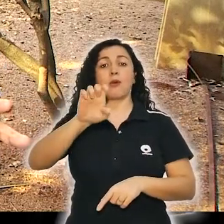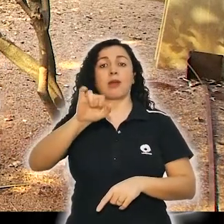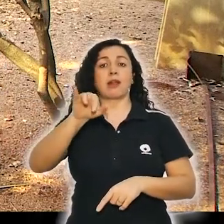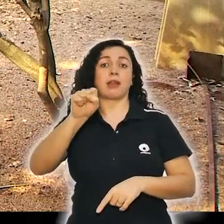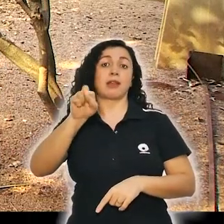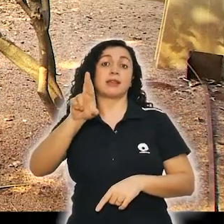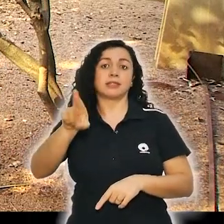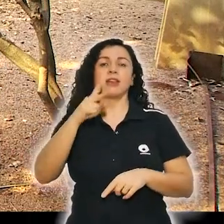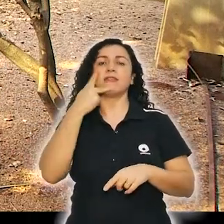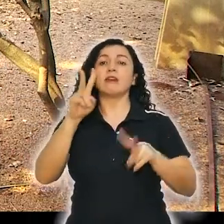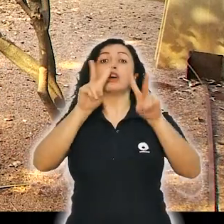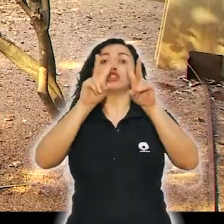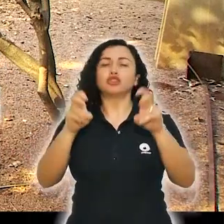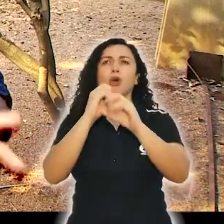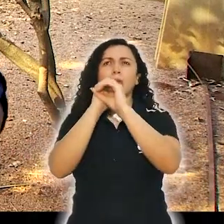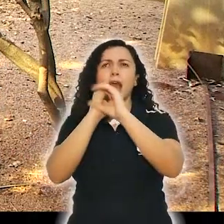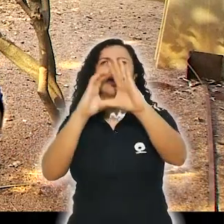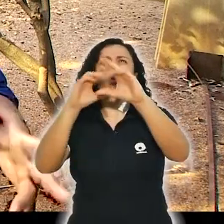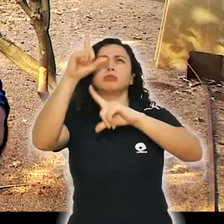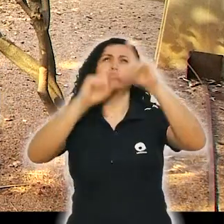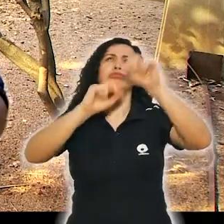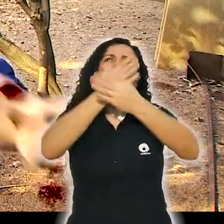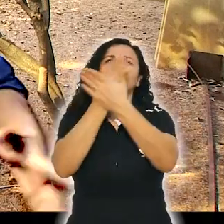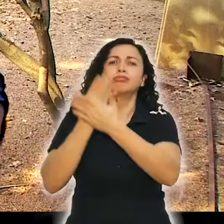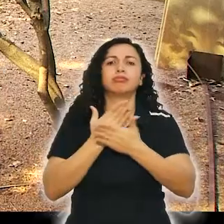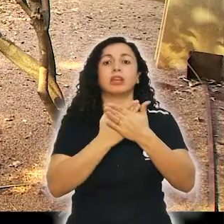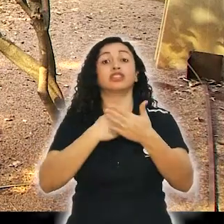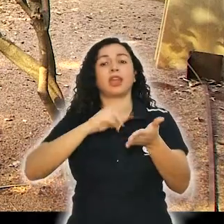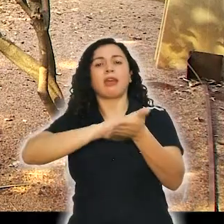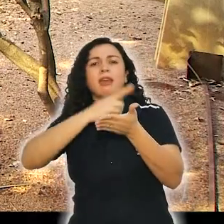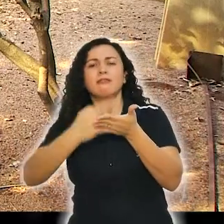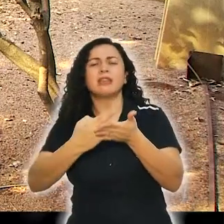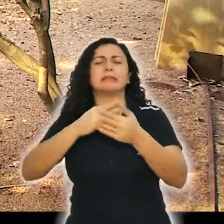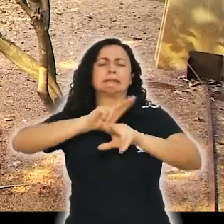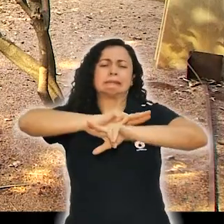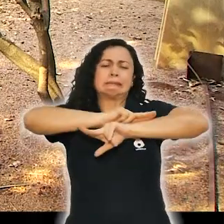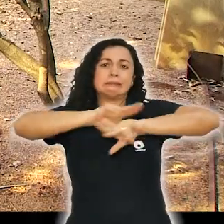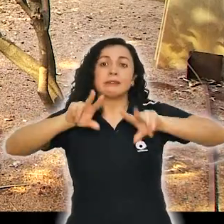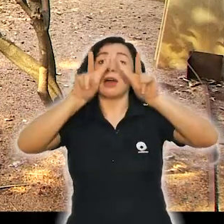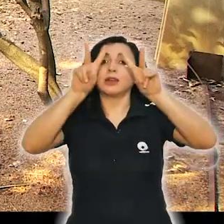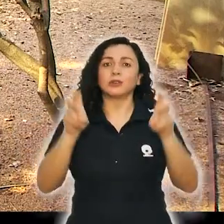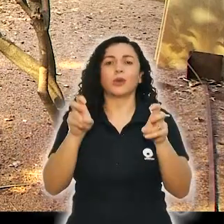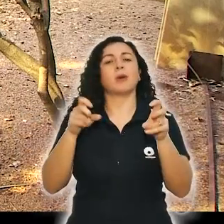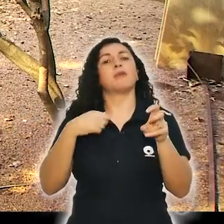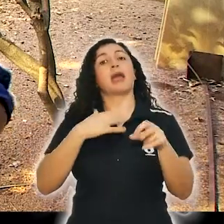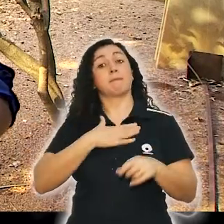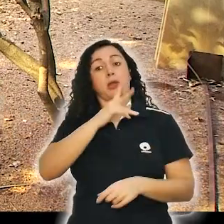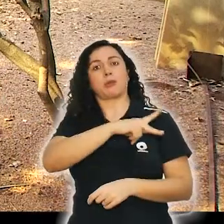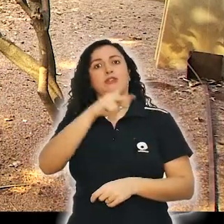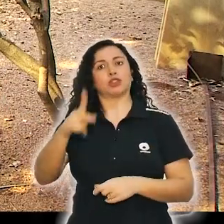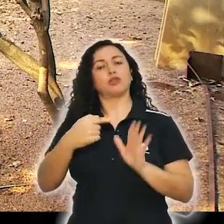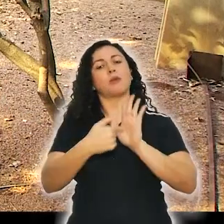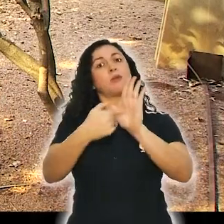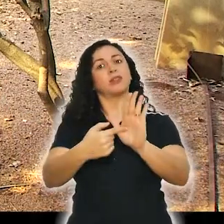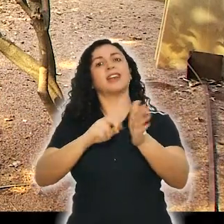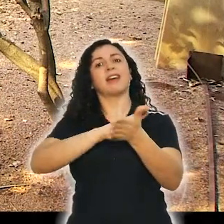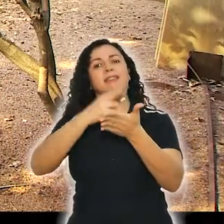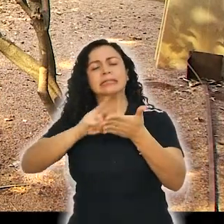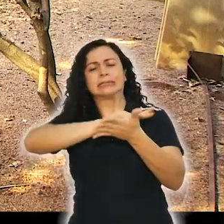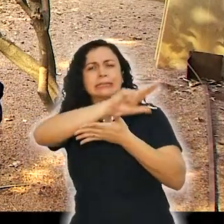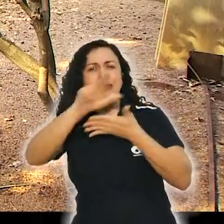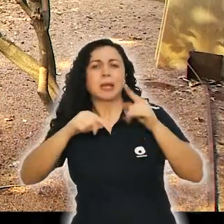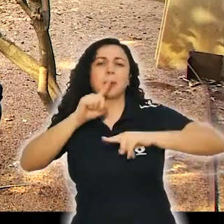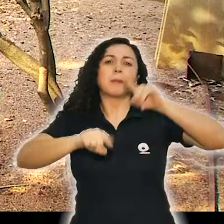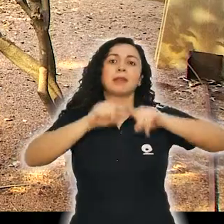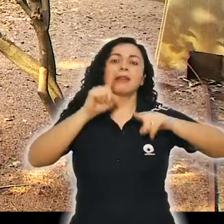astronomia. Você tinha muitas matérias em revista Galileu, revista Super Interessante. E como meu professor de física levava sempre essas coisas para a sala de